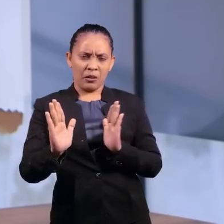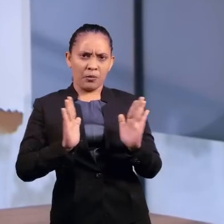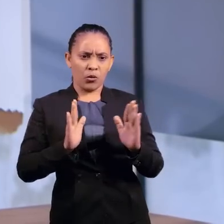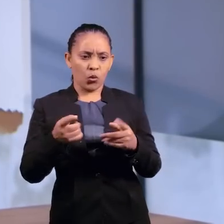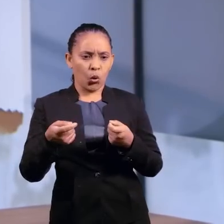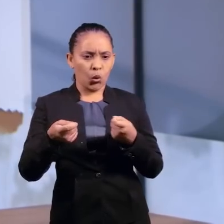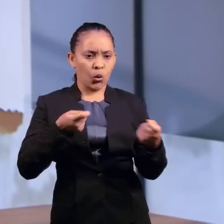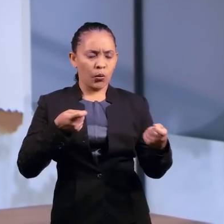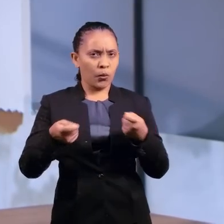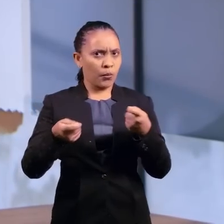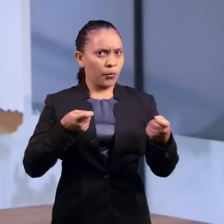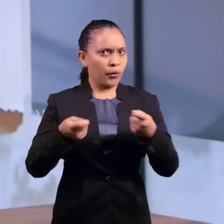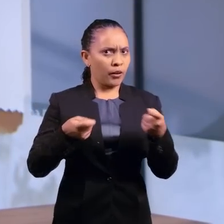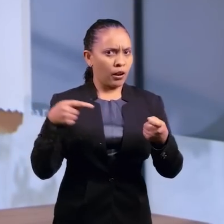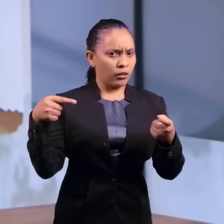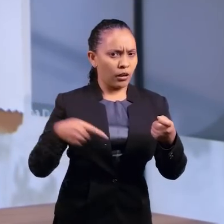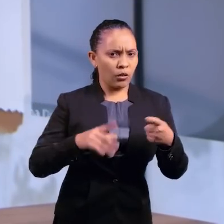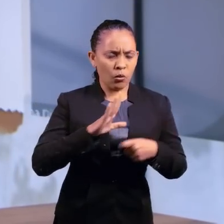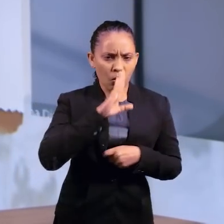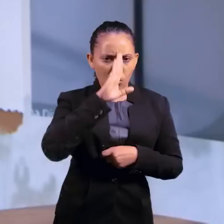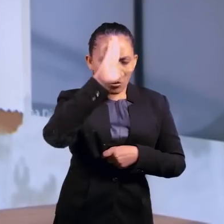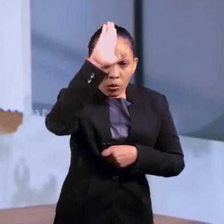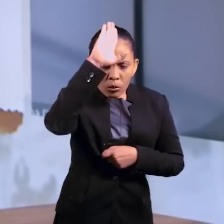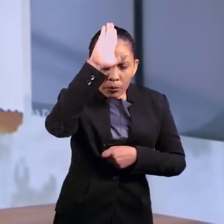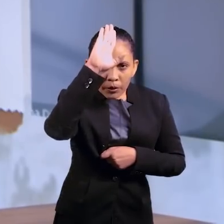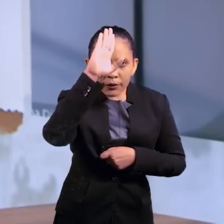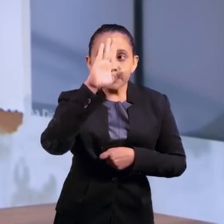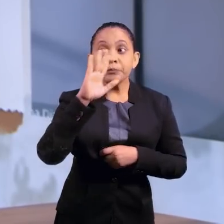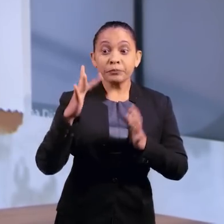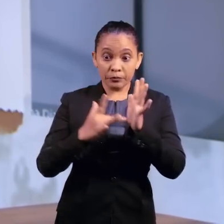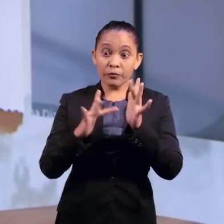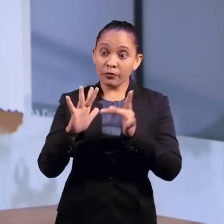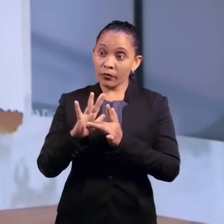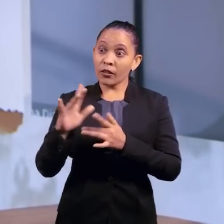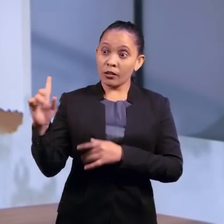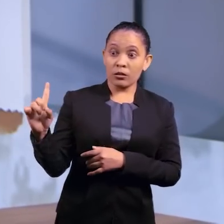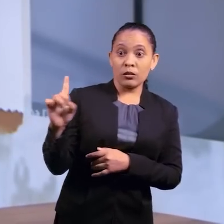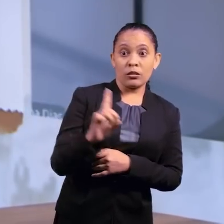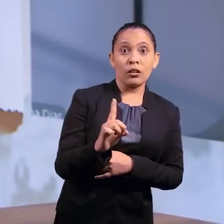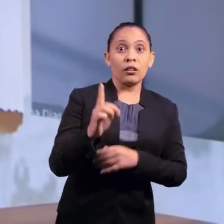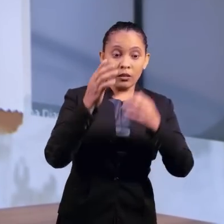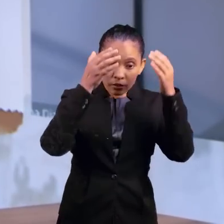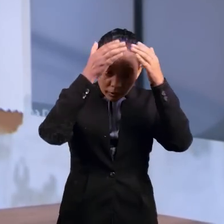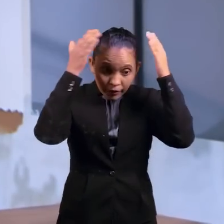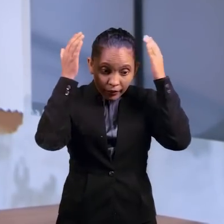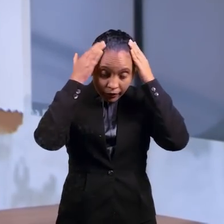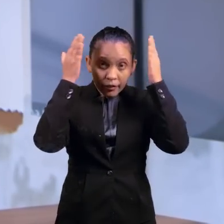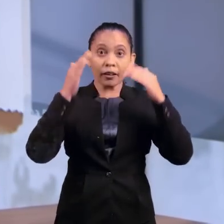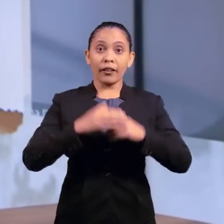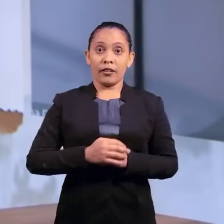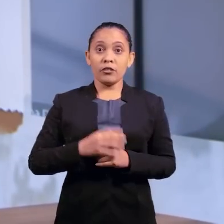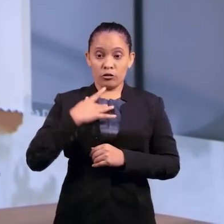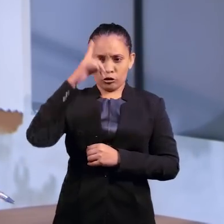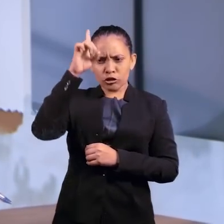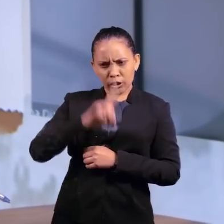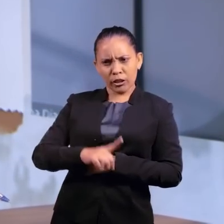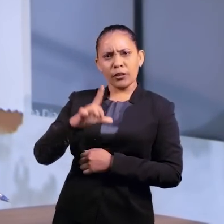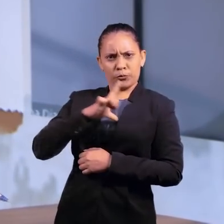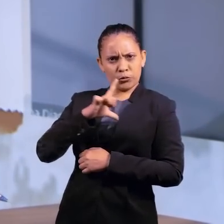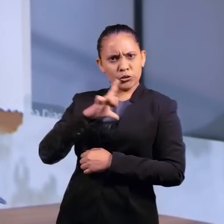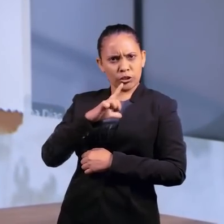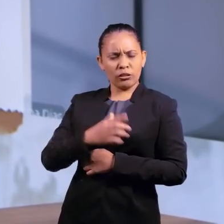sido dominado pelo Império Romano, o Senhor Jesus tinha direito ao trono de rei, porque ele era da linhagem de Davi, da tribo de